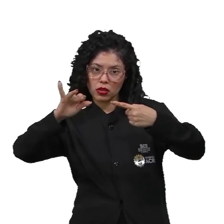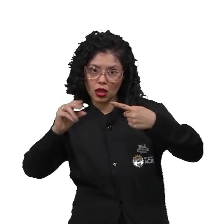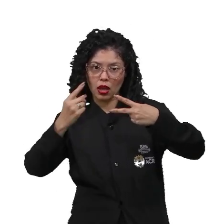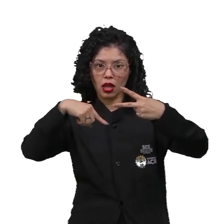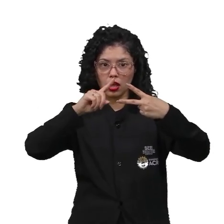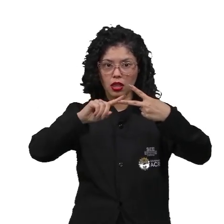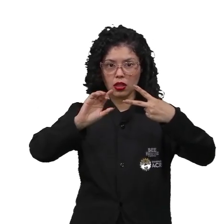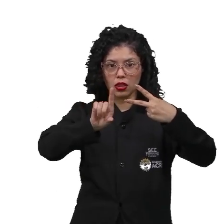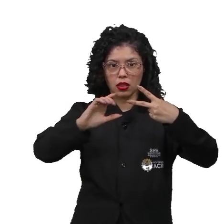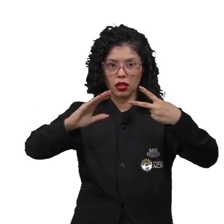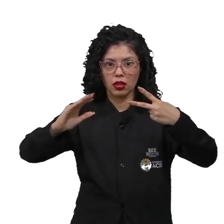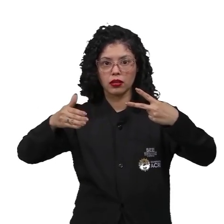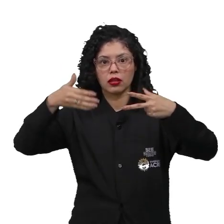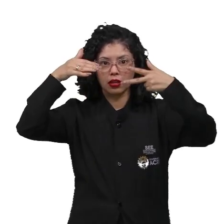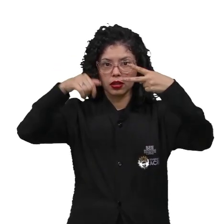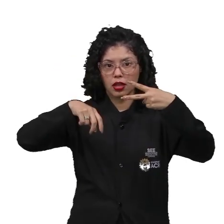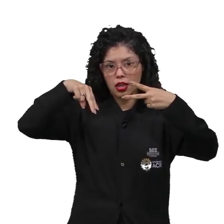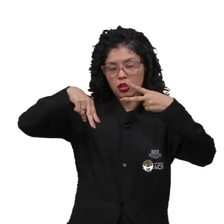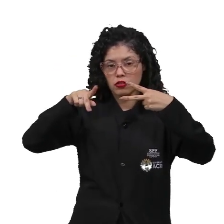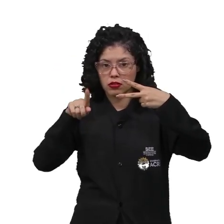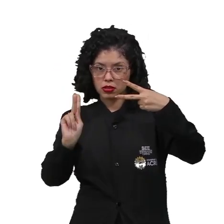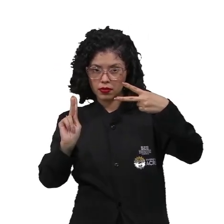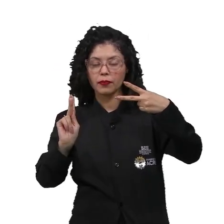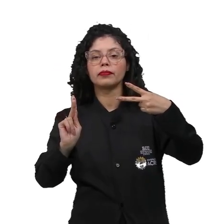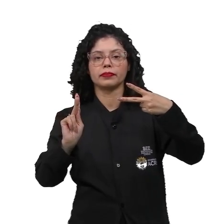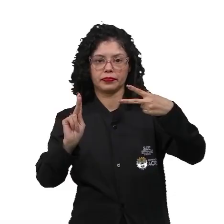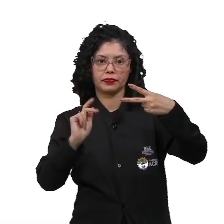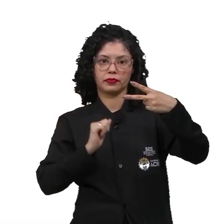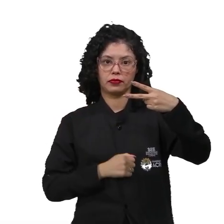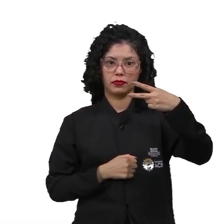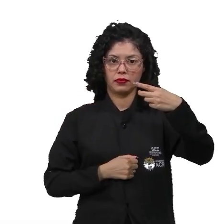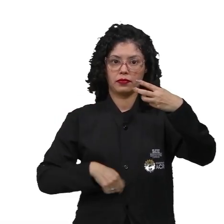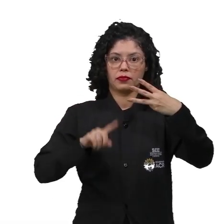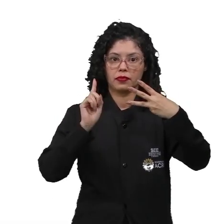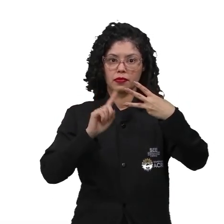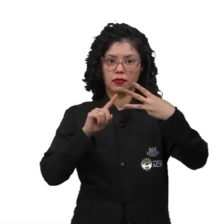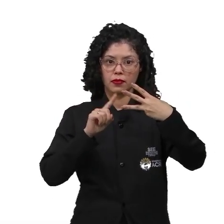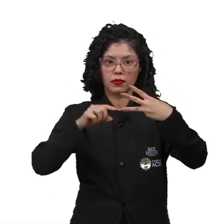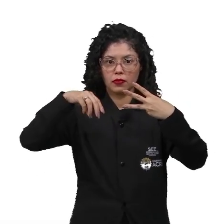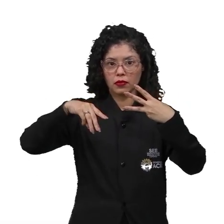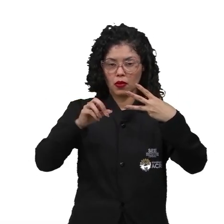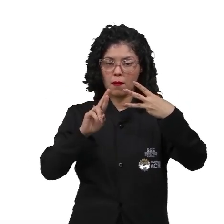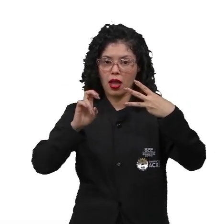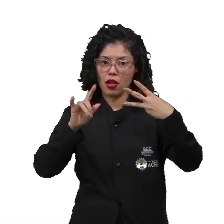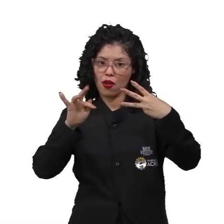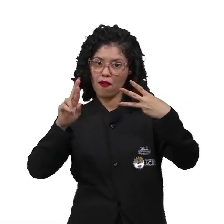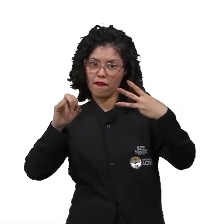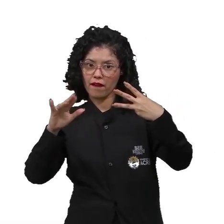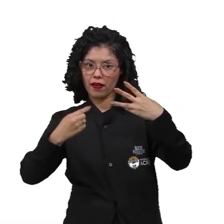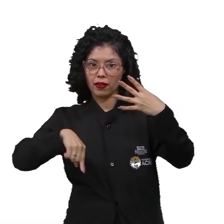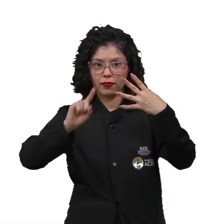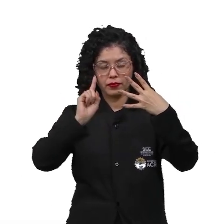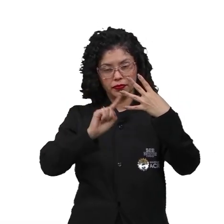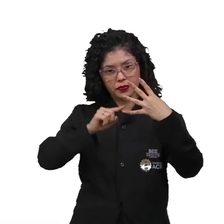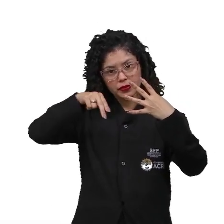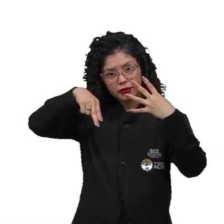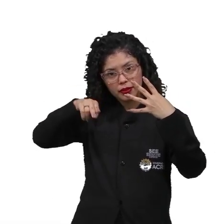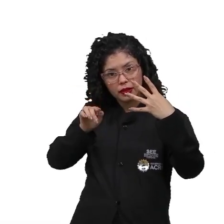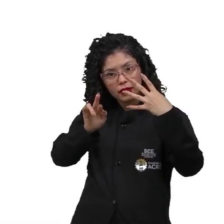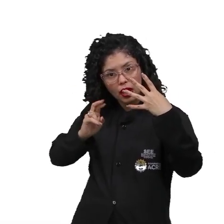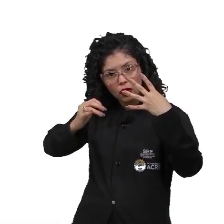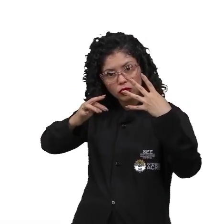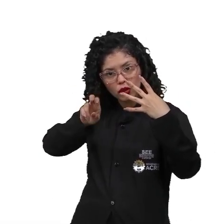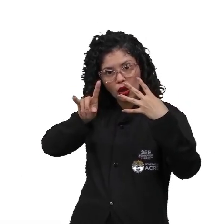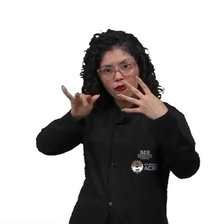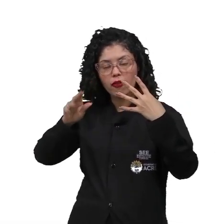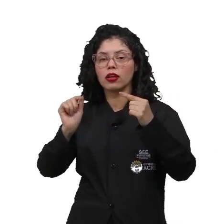mastócitos, as células NK, que são conhecidas como as natural killers, os macrófagos e os neutrófilos.